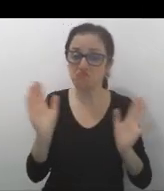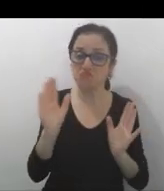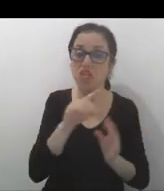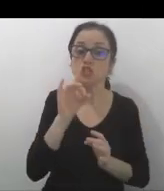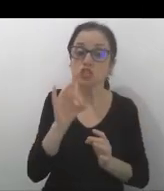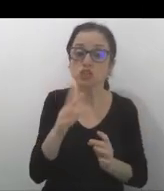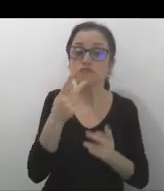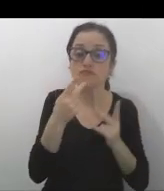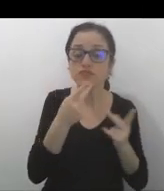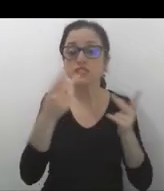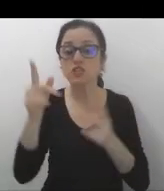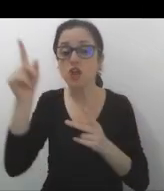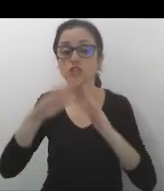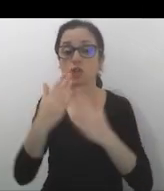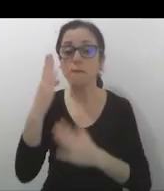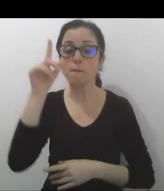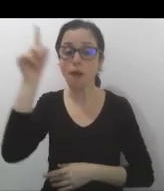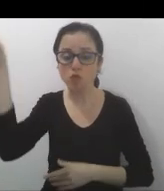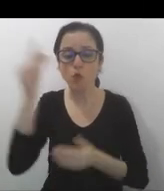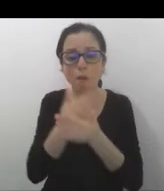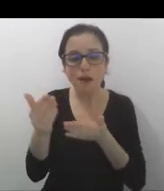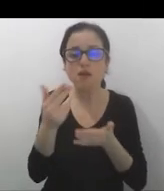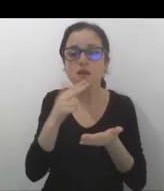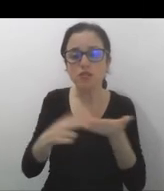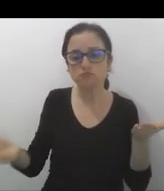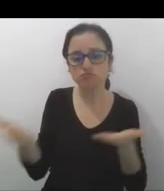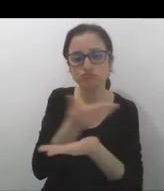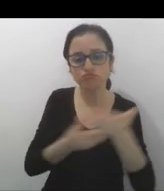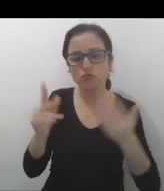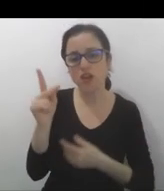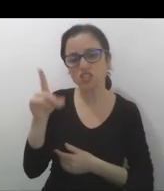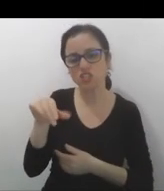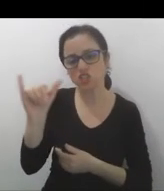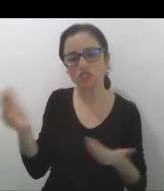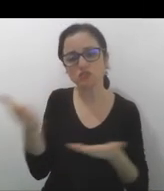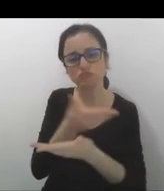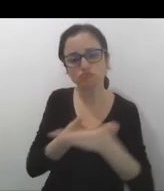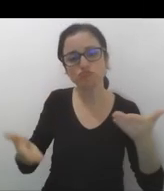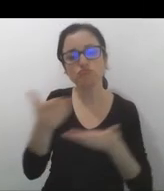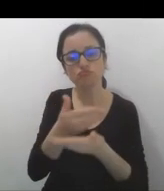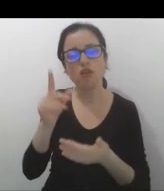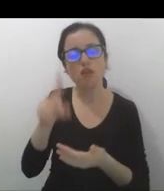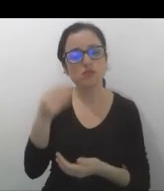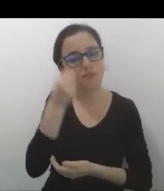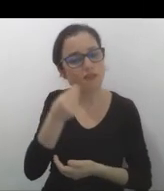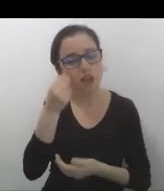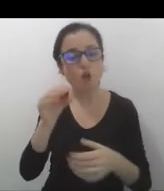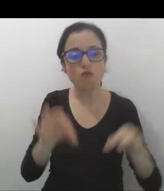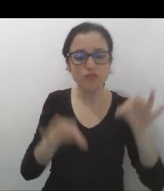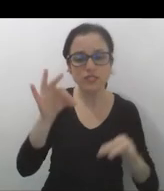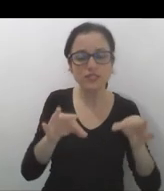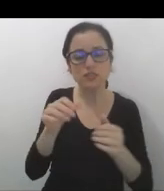nada disso, ele apenas tinha visitado a Bauhaus e começado uma correspondência com o Kandinsky, né? Aqui